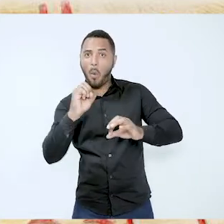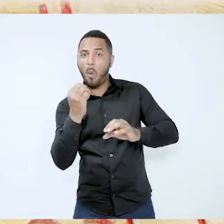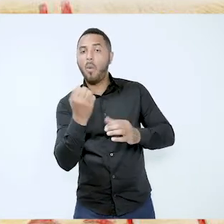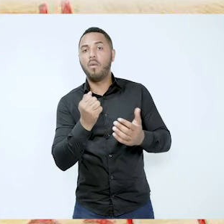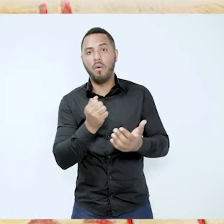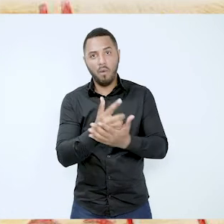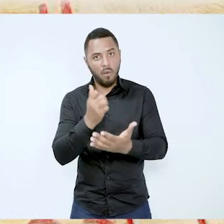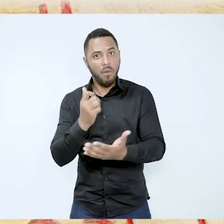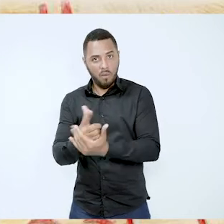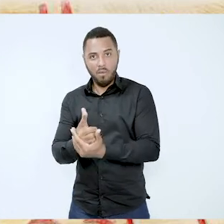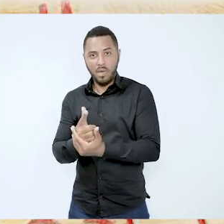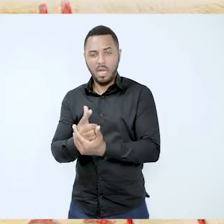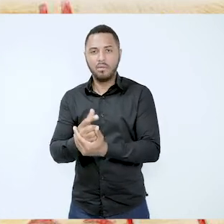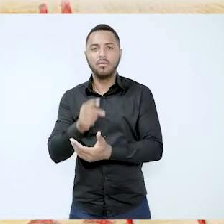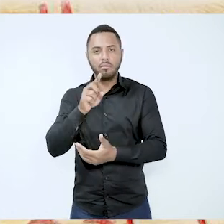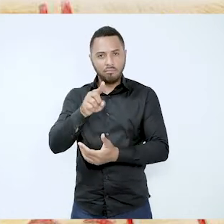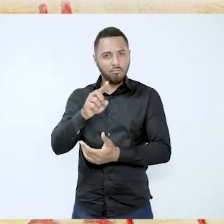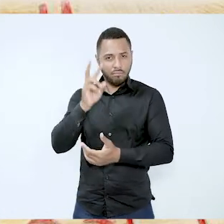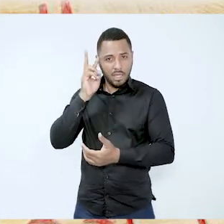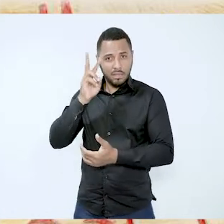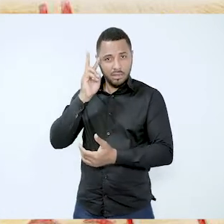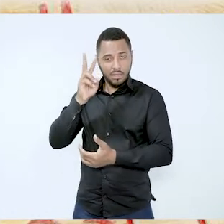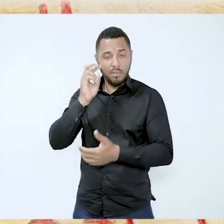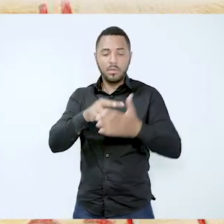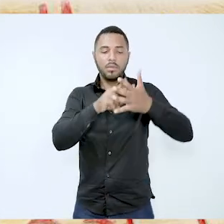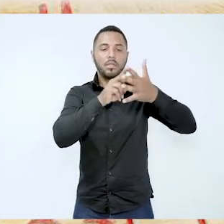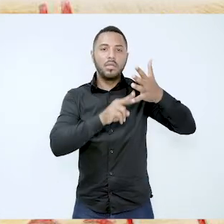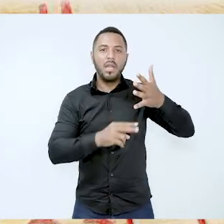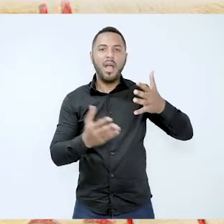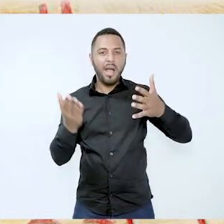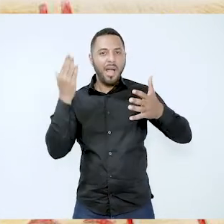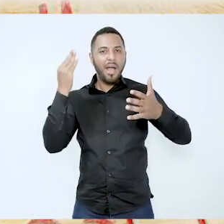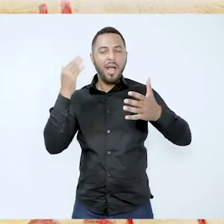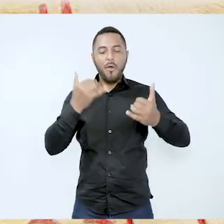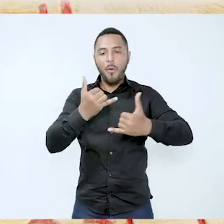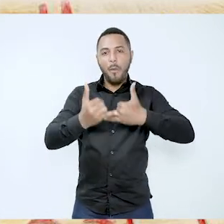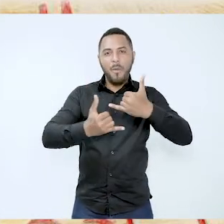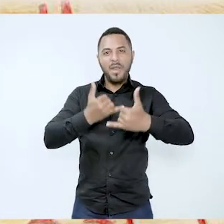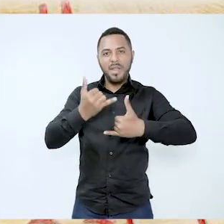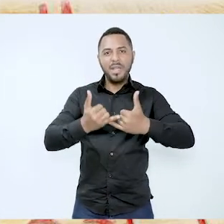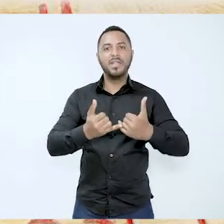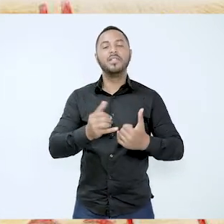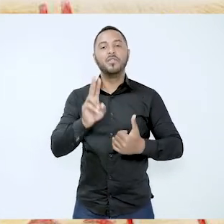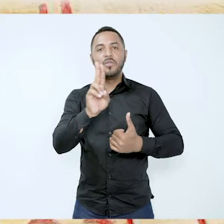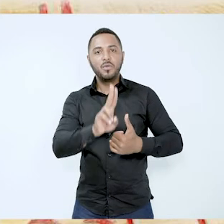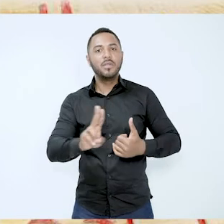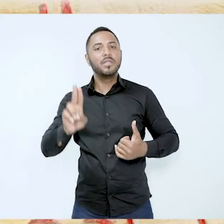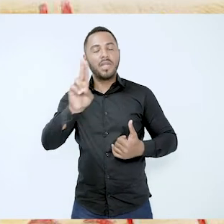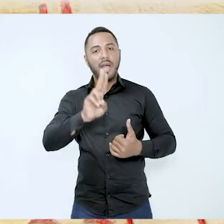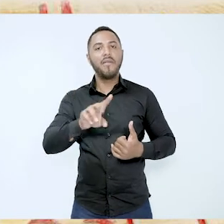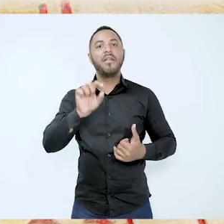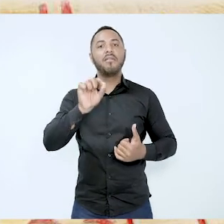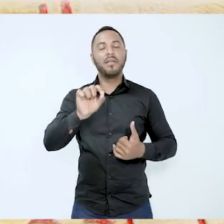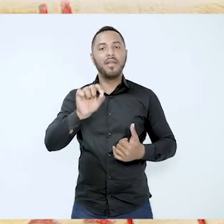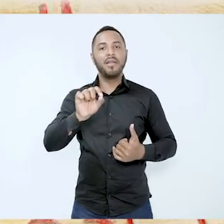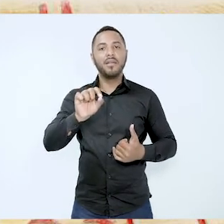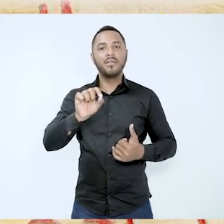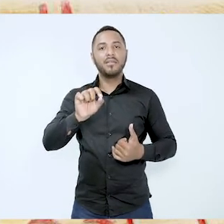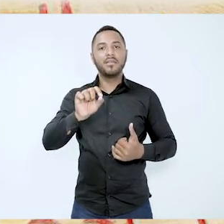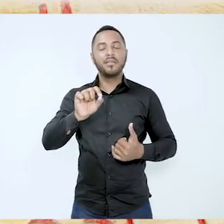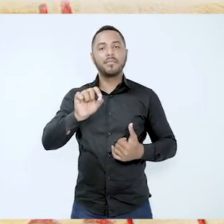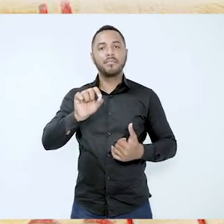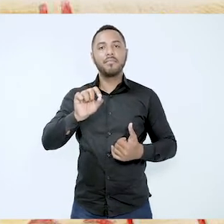confeccionados ou comprados, vocês viram lá na memória literária que nós acabamos de ler, que os brinquedos que